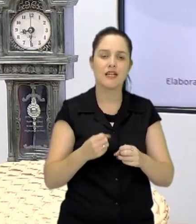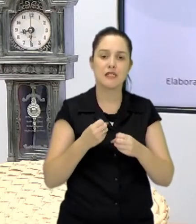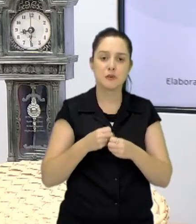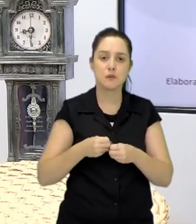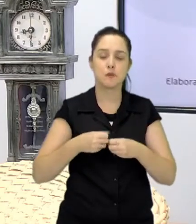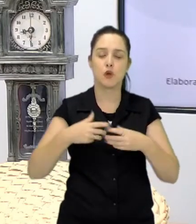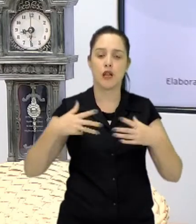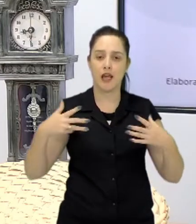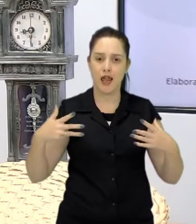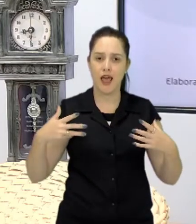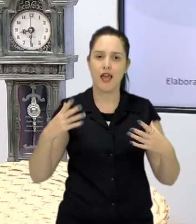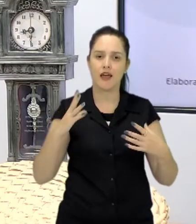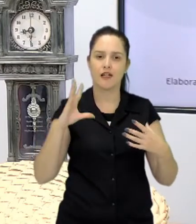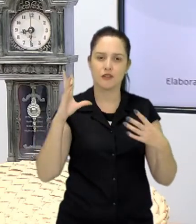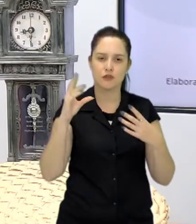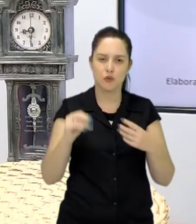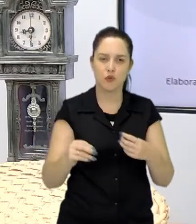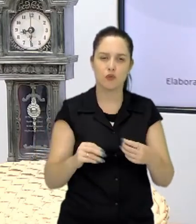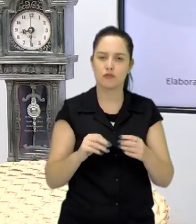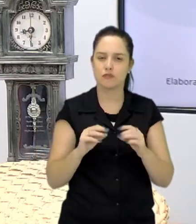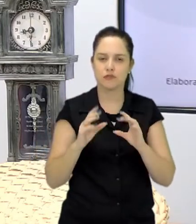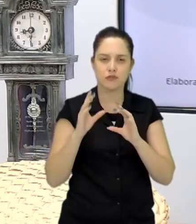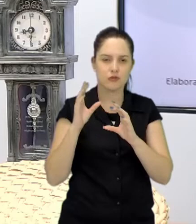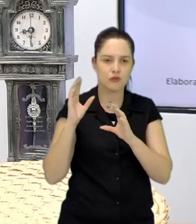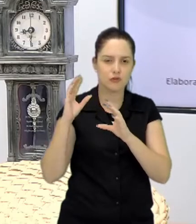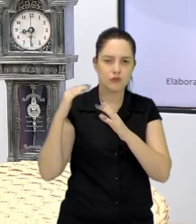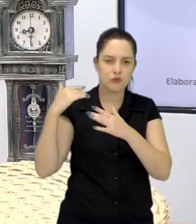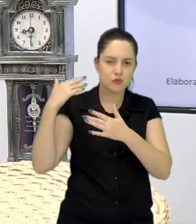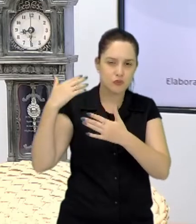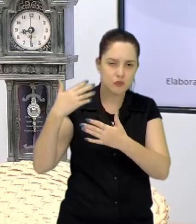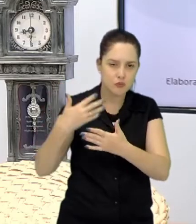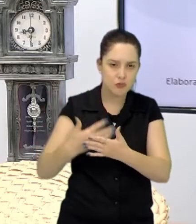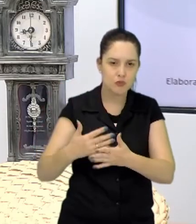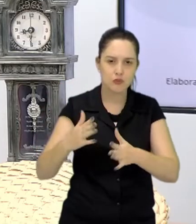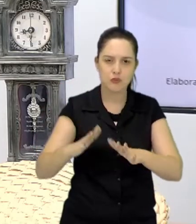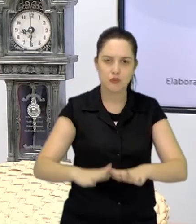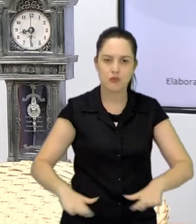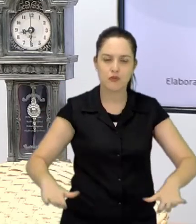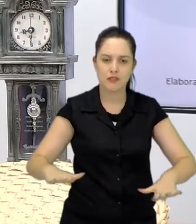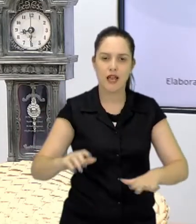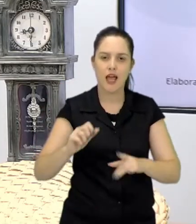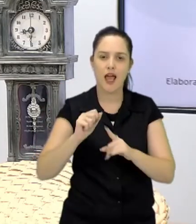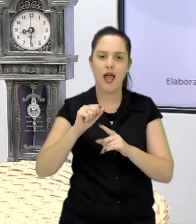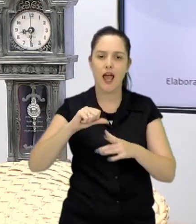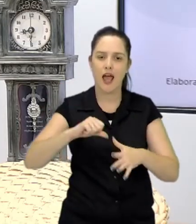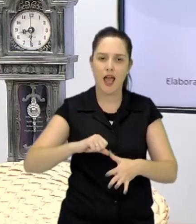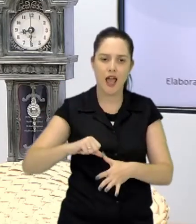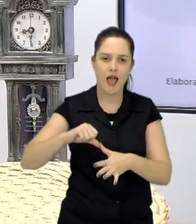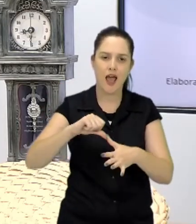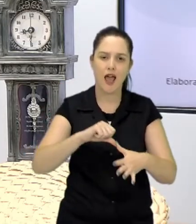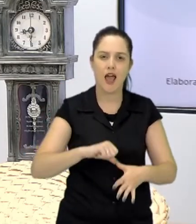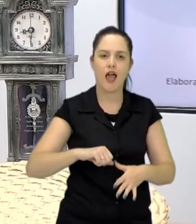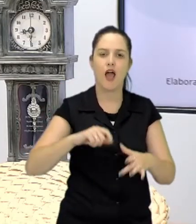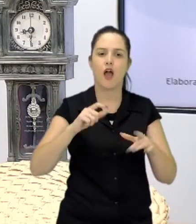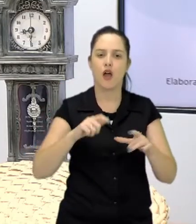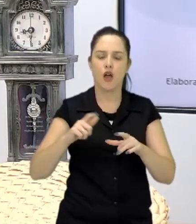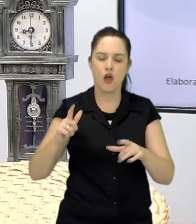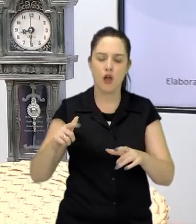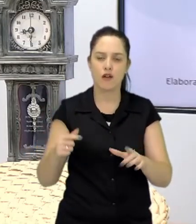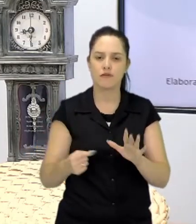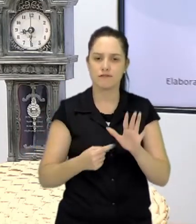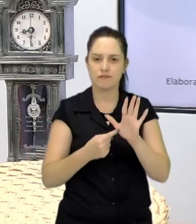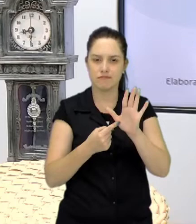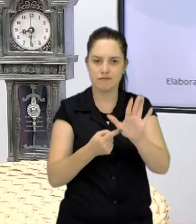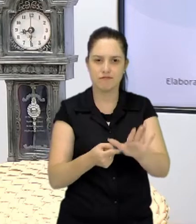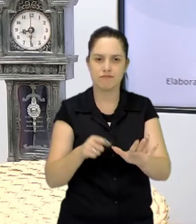explorar todo o território da África, explorar todo o território da América. Então, utilizou-se essa base argumentativa